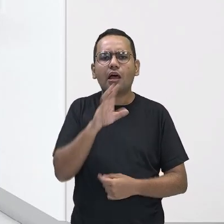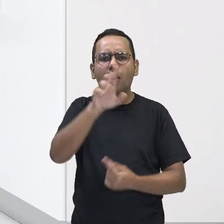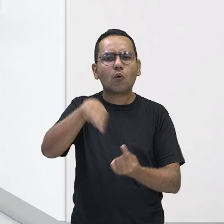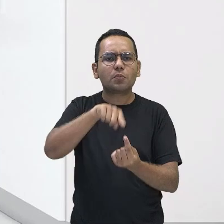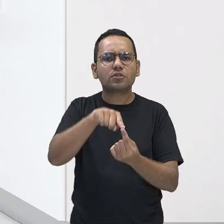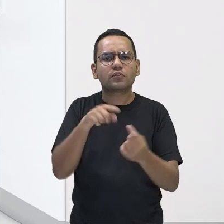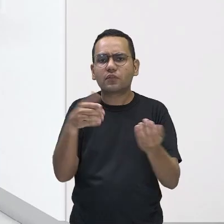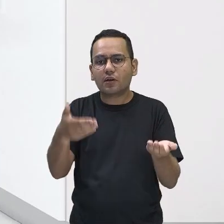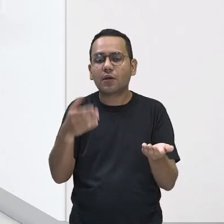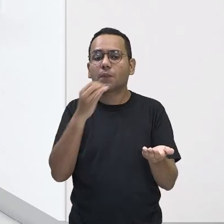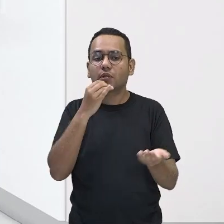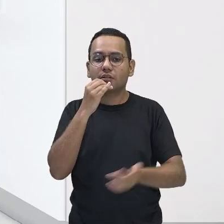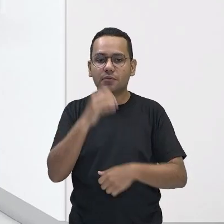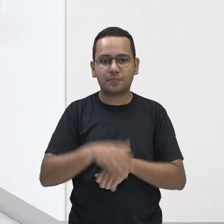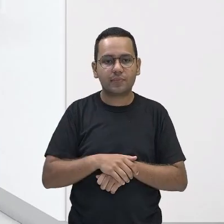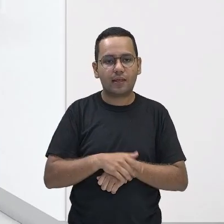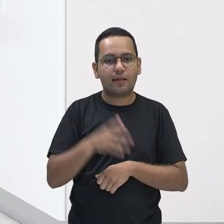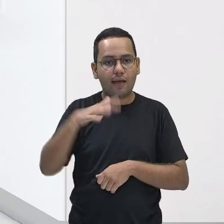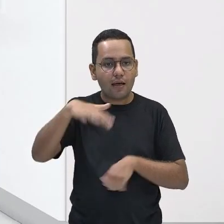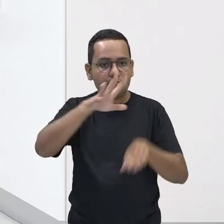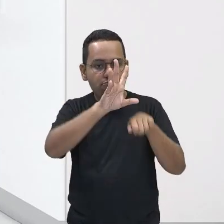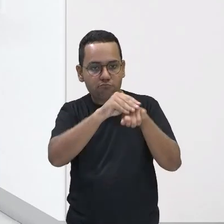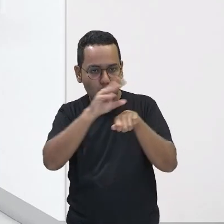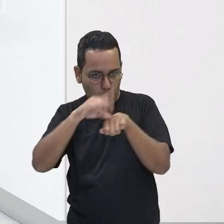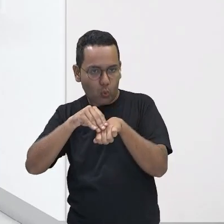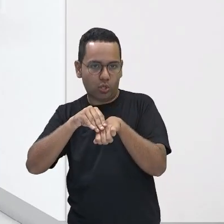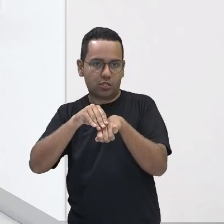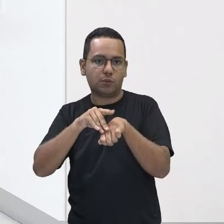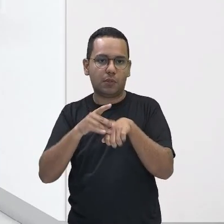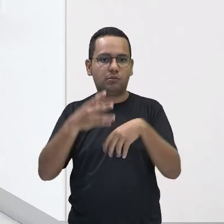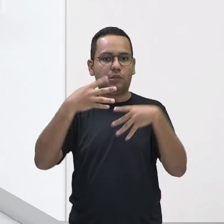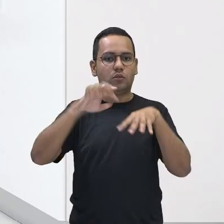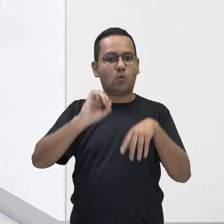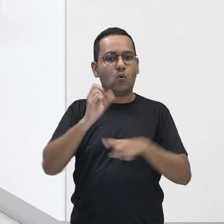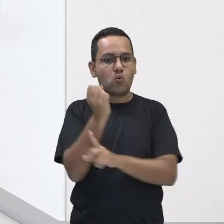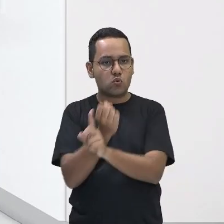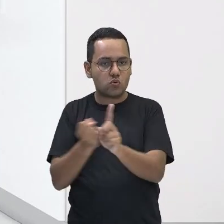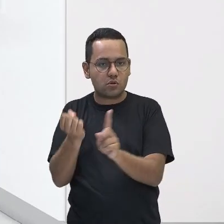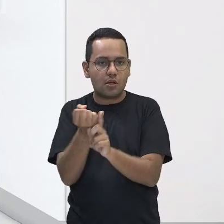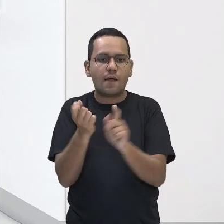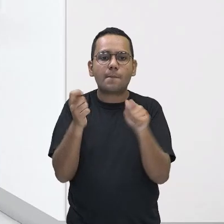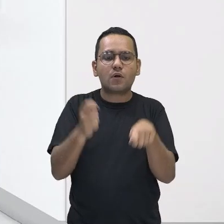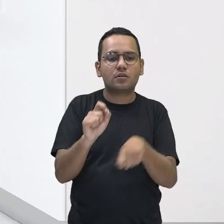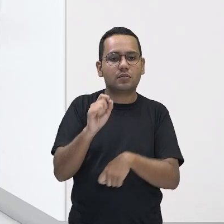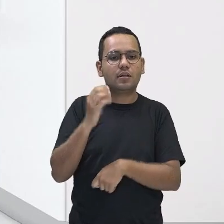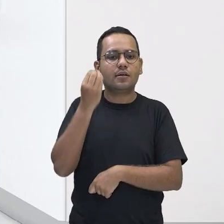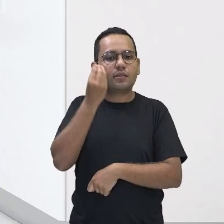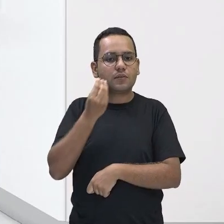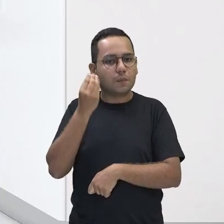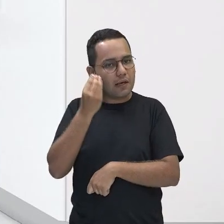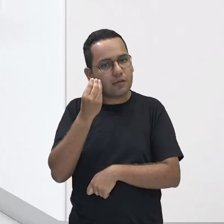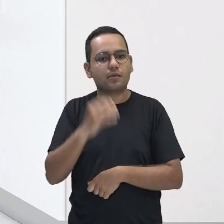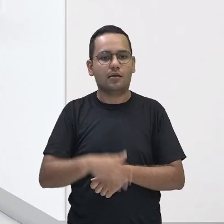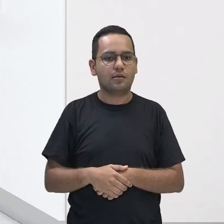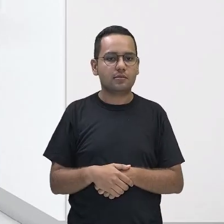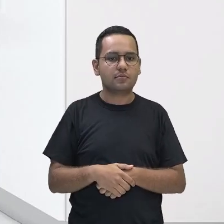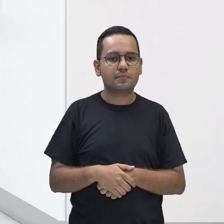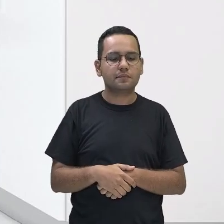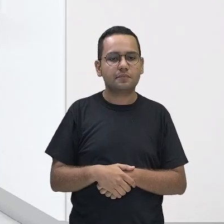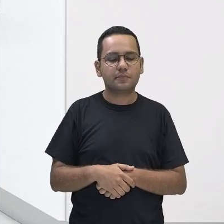o mundo natural ou social através da experimentação, né? Através